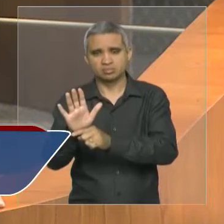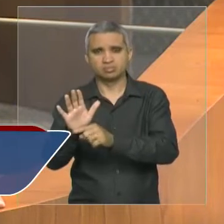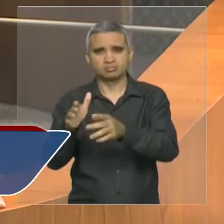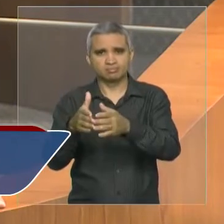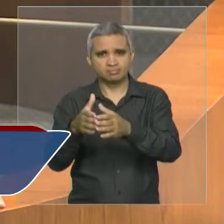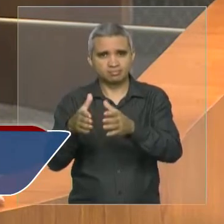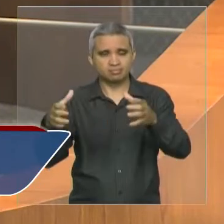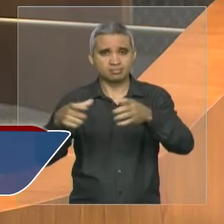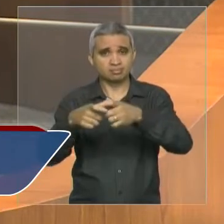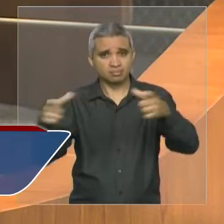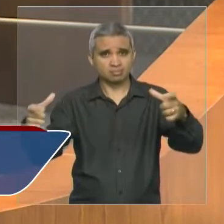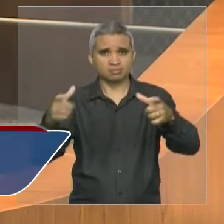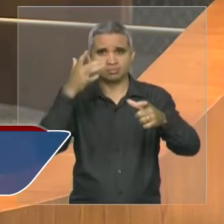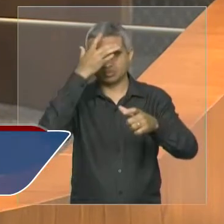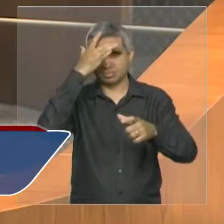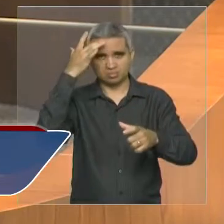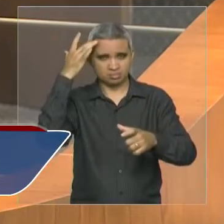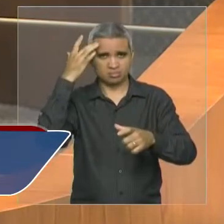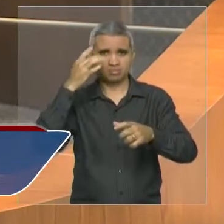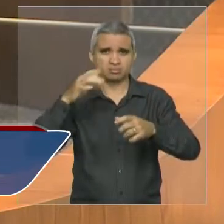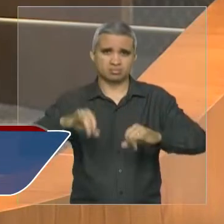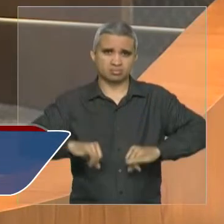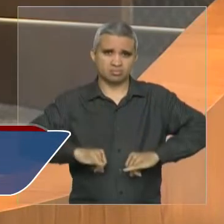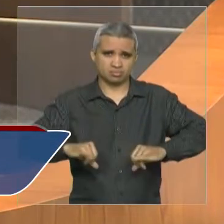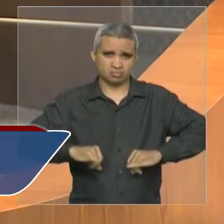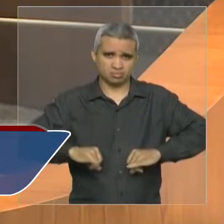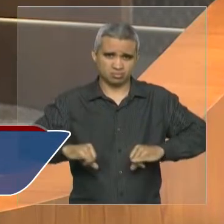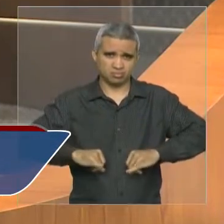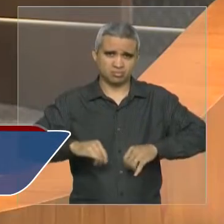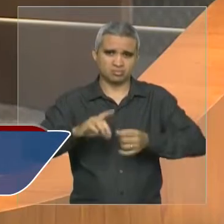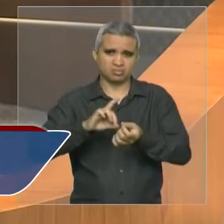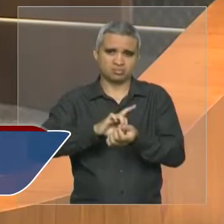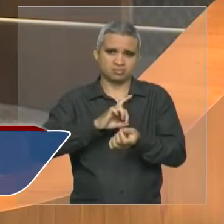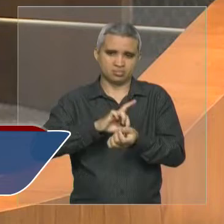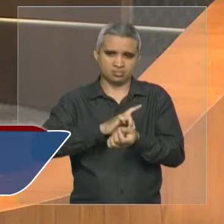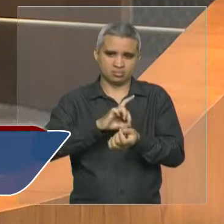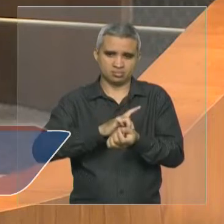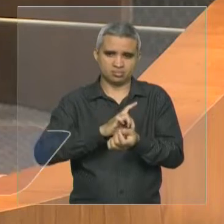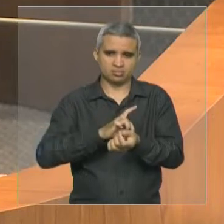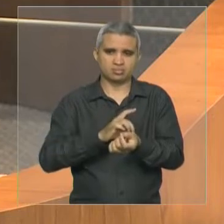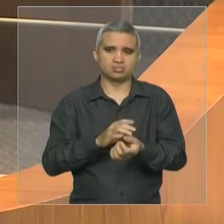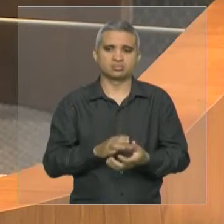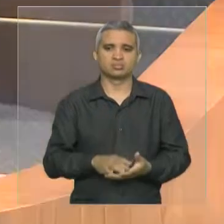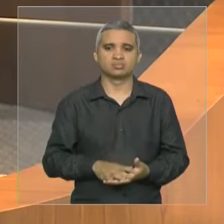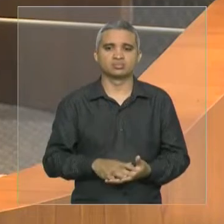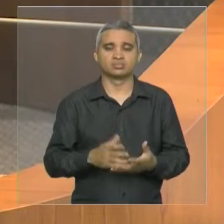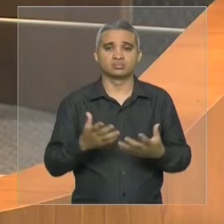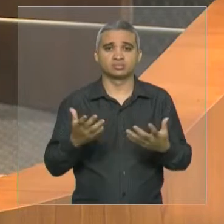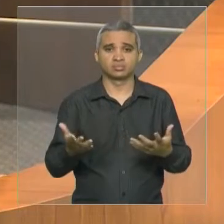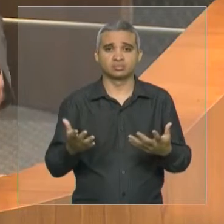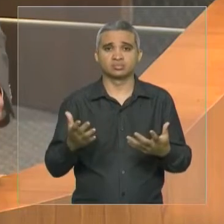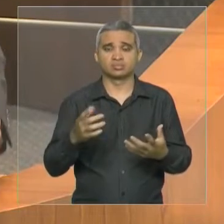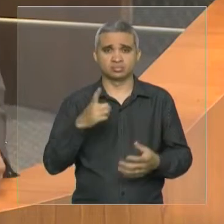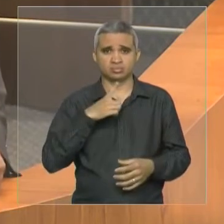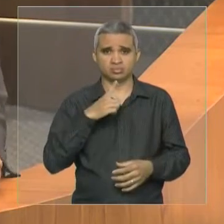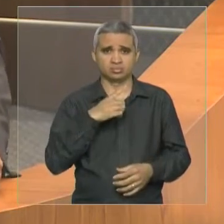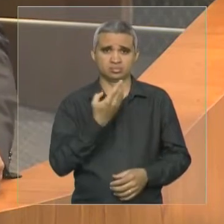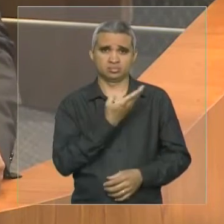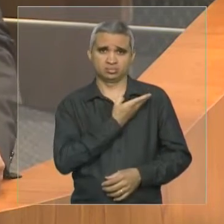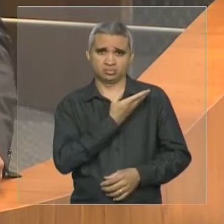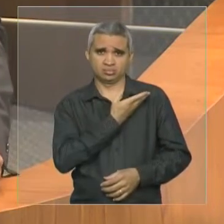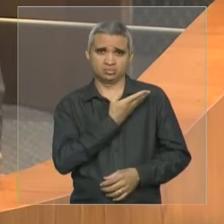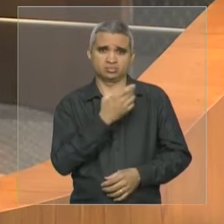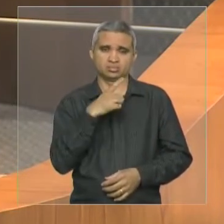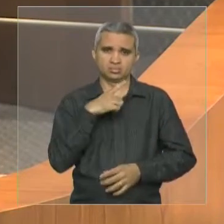da nossa população que hoje sofre, que é portadora da diabetes. Como eu disse aqui, nós temos amigos, temos